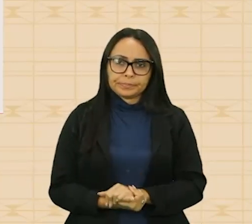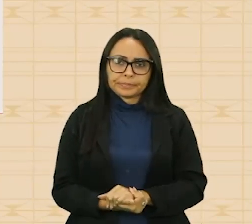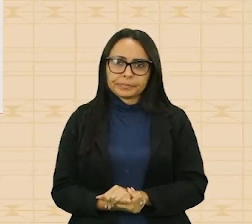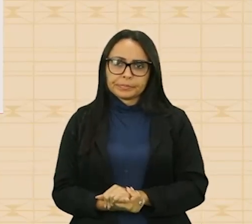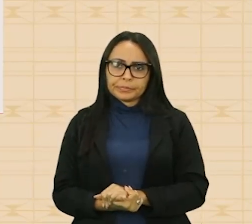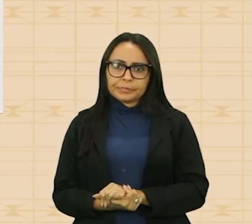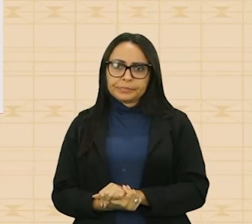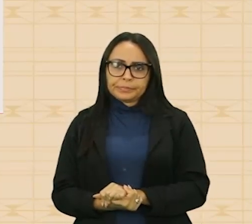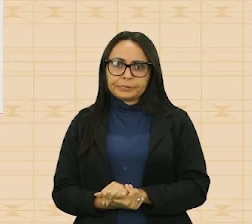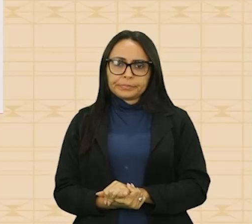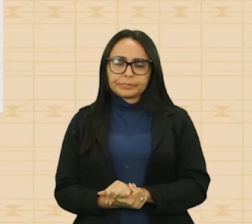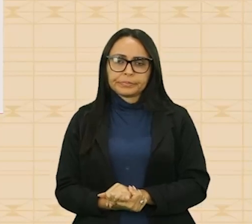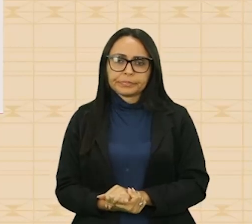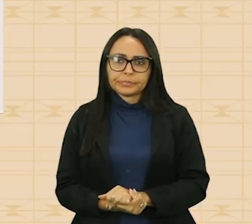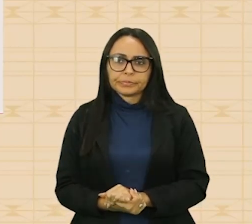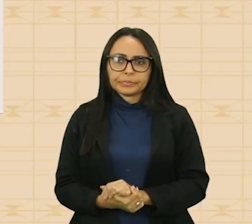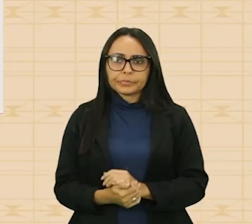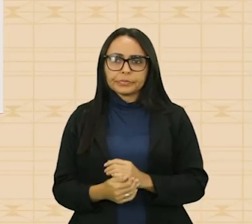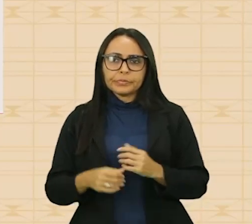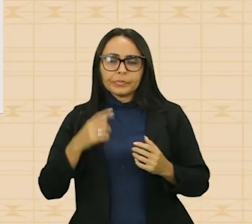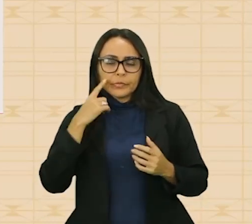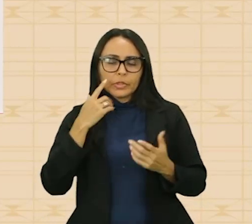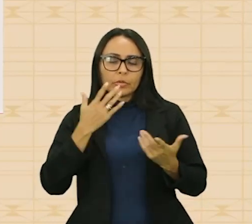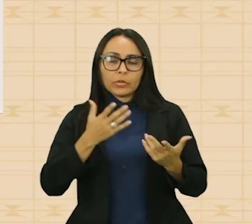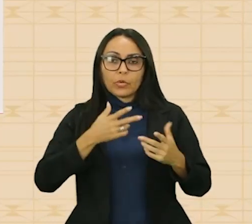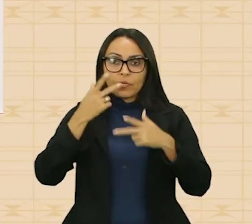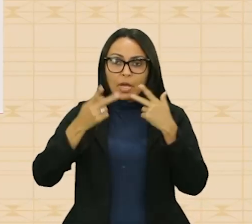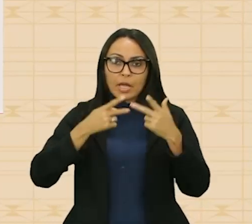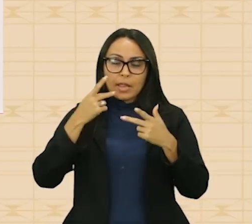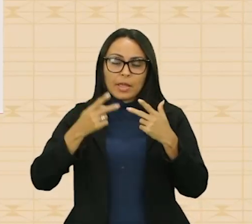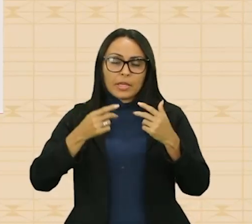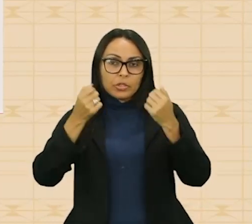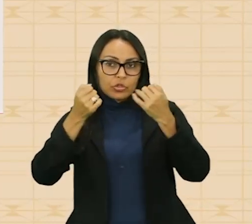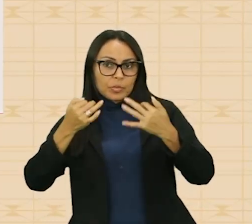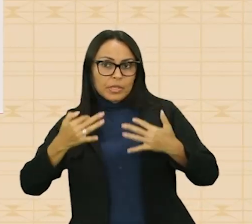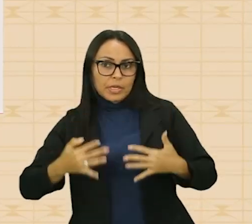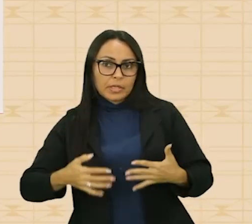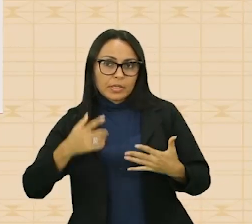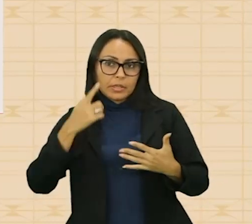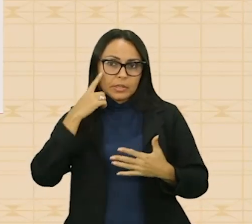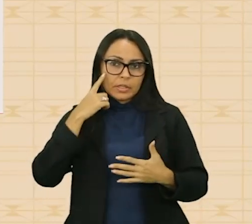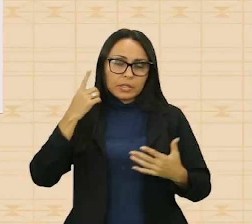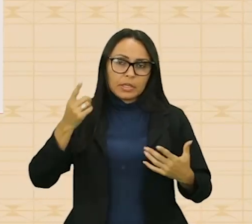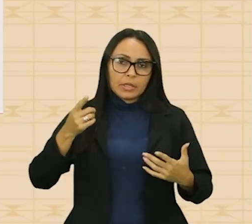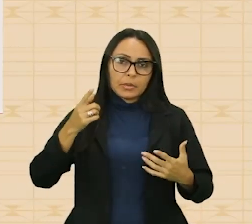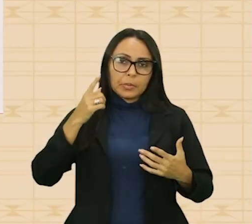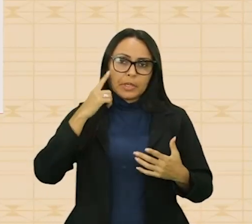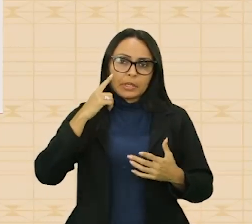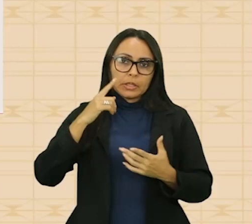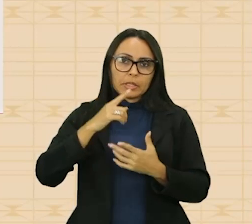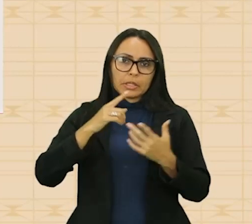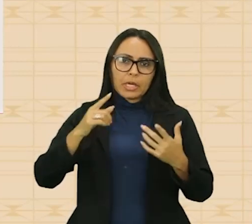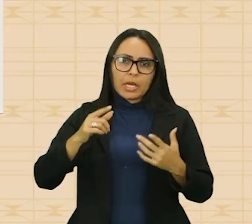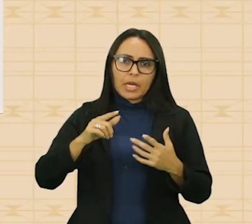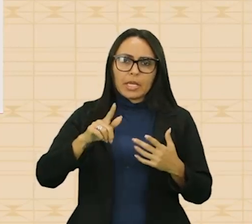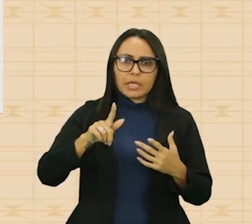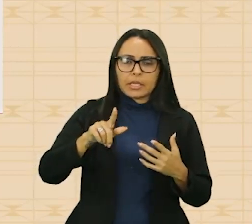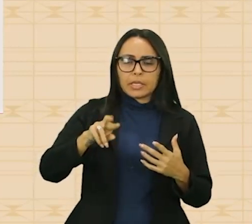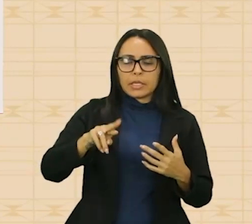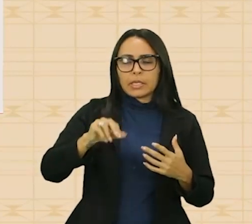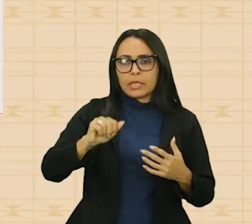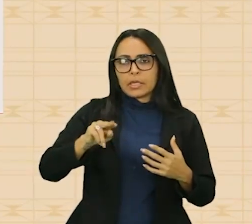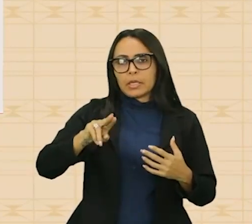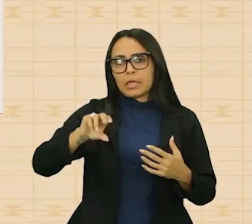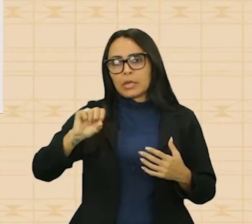em metros em relação ao nível do mar, com o que eu falei anteriormente, latitude. Latitude é uma medida em graus,